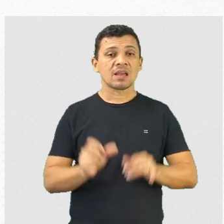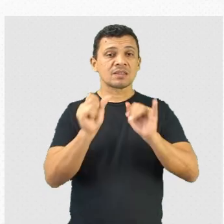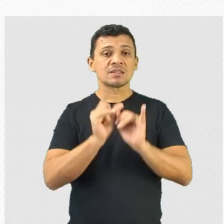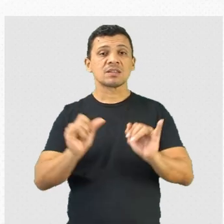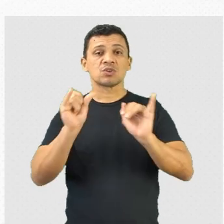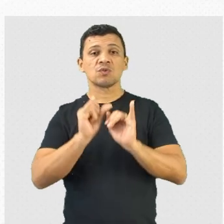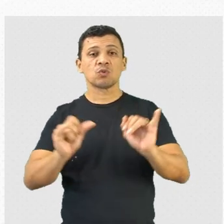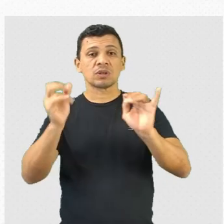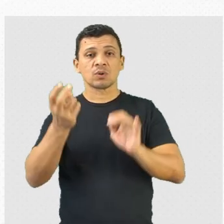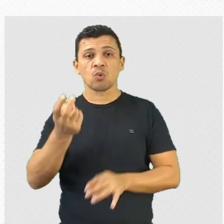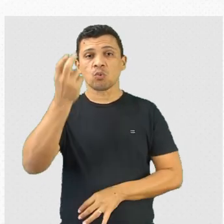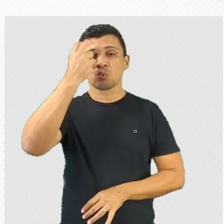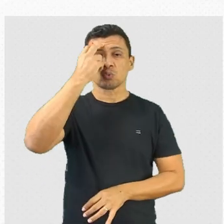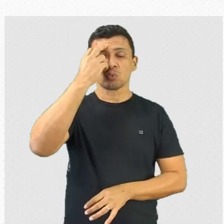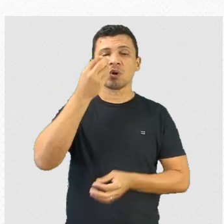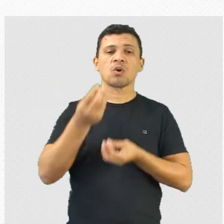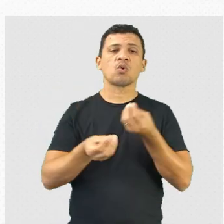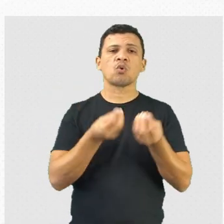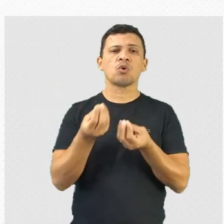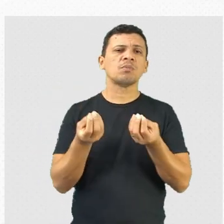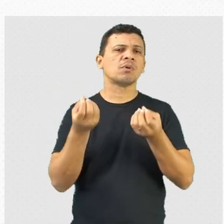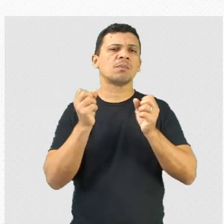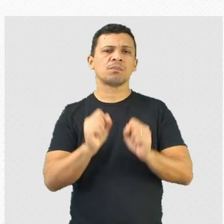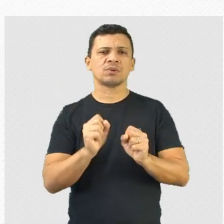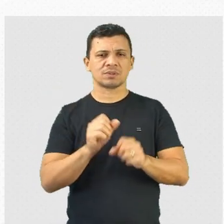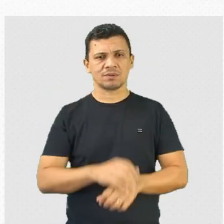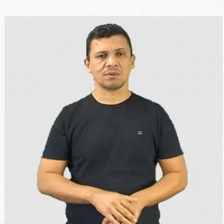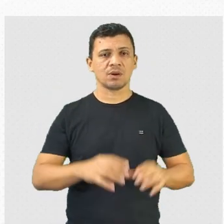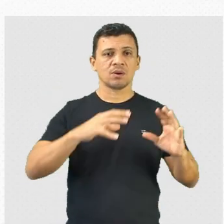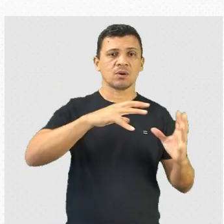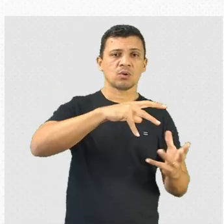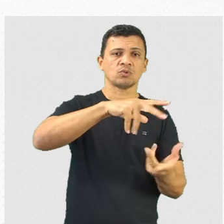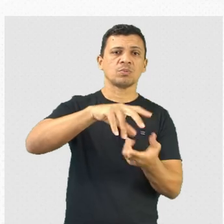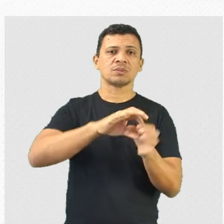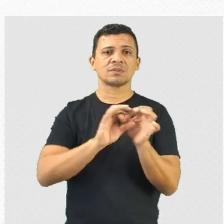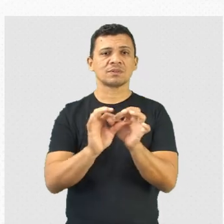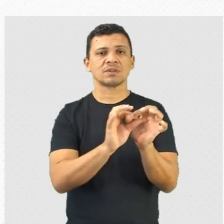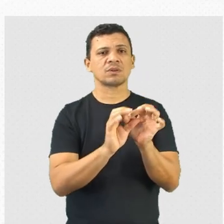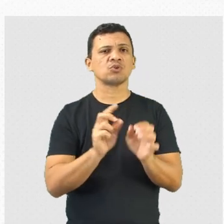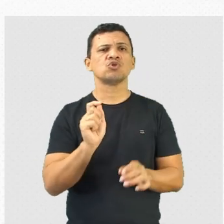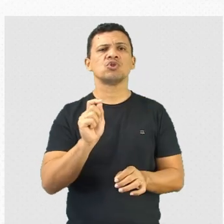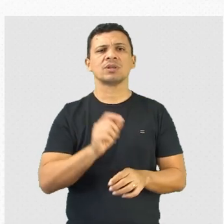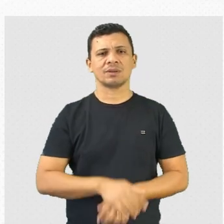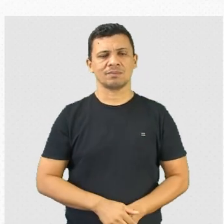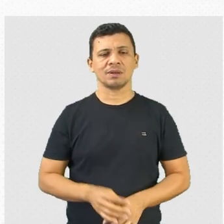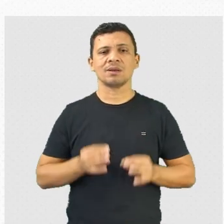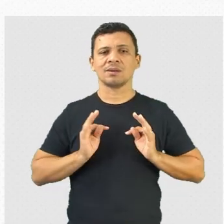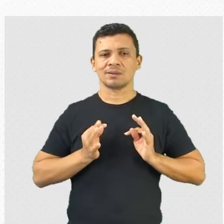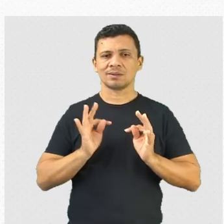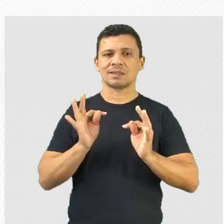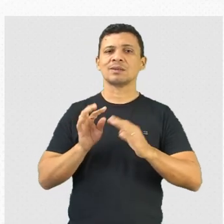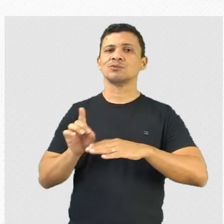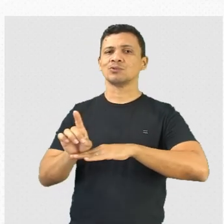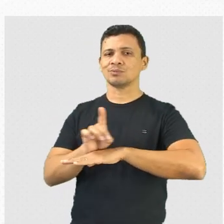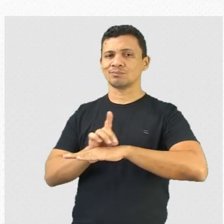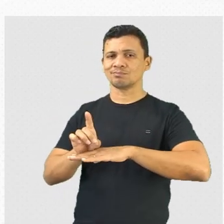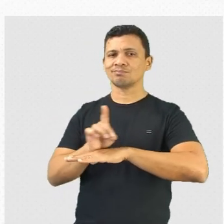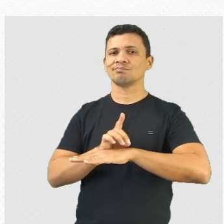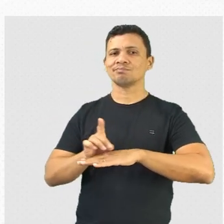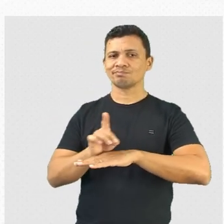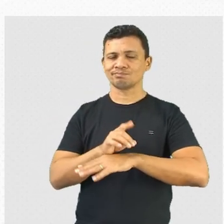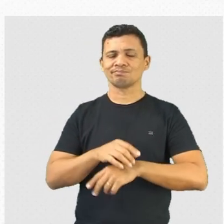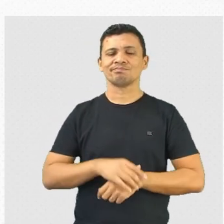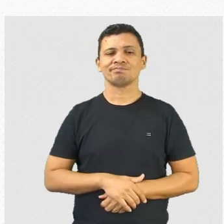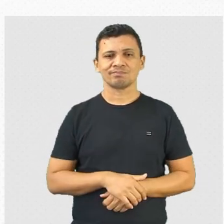repertórios culturais só foi possível pelo sistema de globalização por intermédio das tecnologias digitais. Então as tecnologias